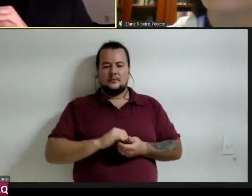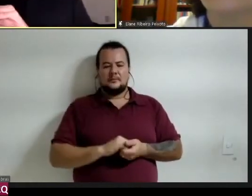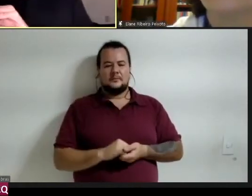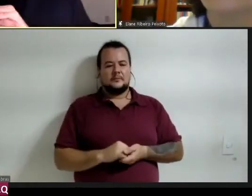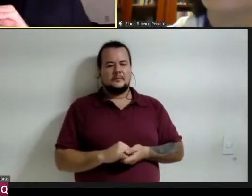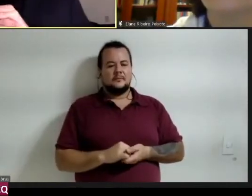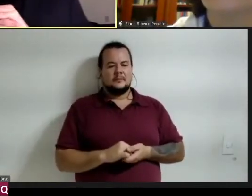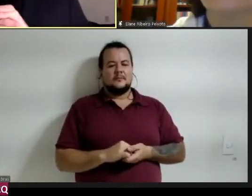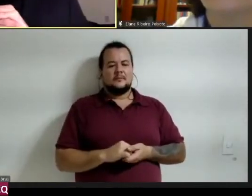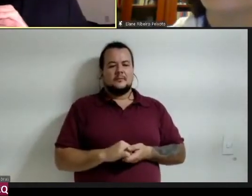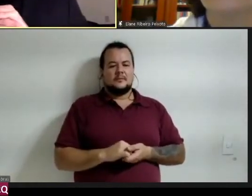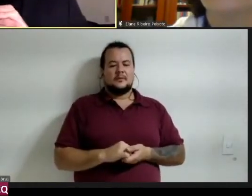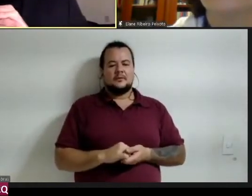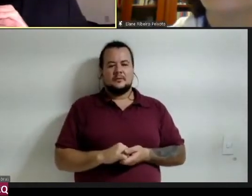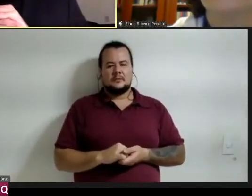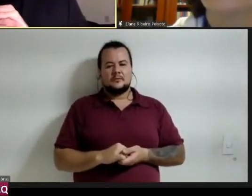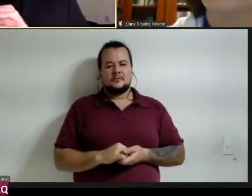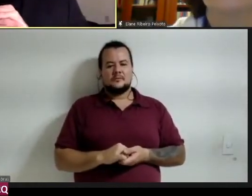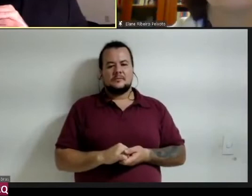Num sistema,